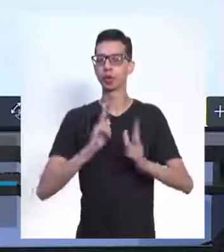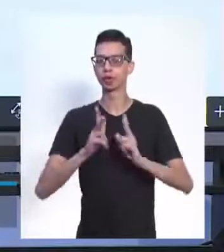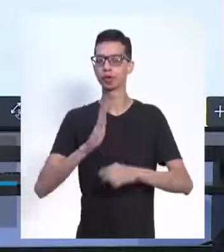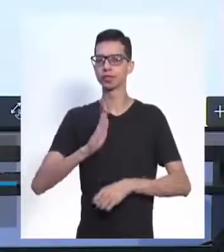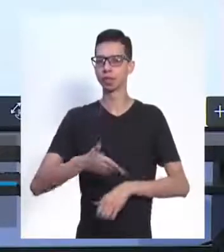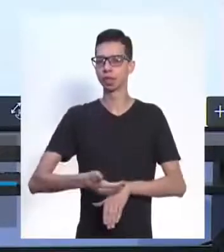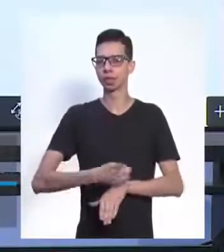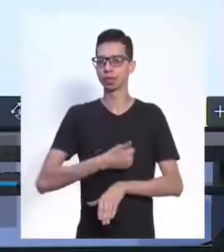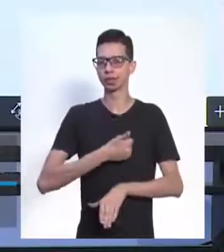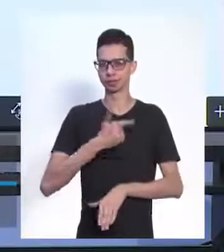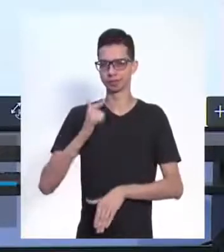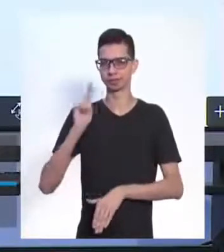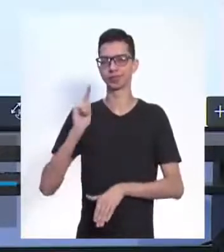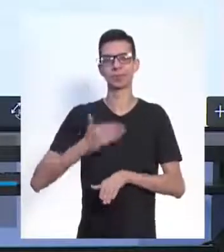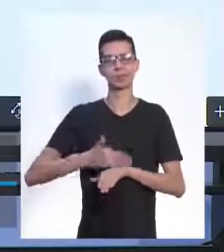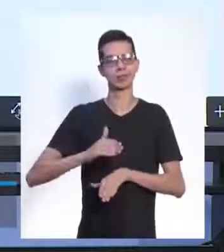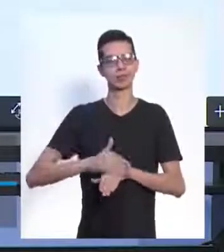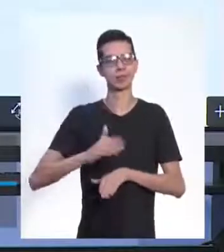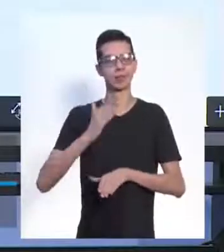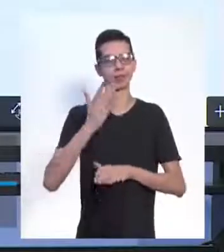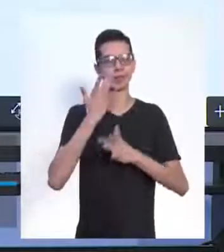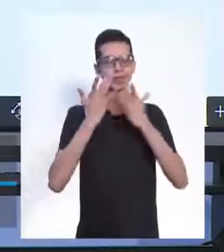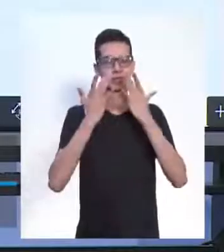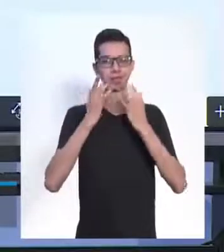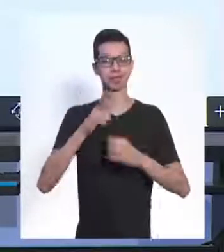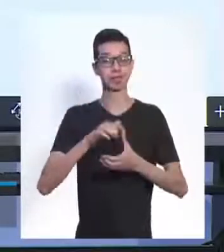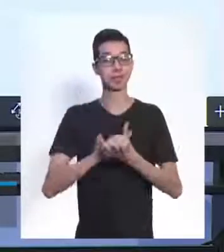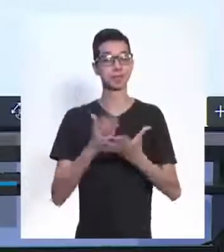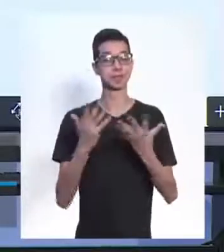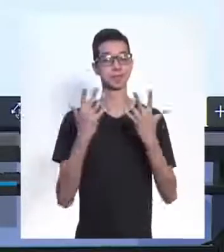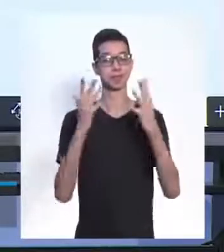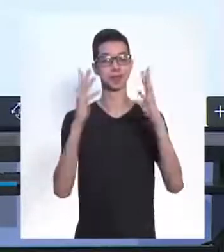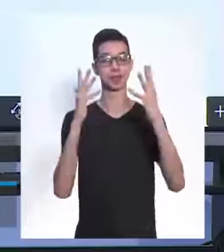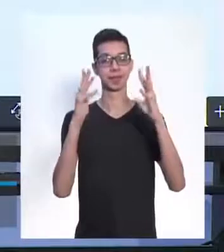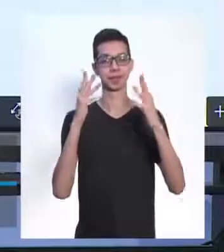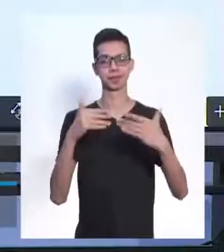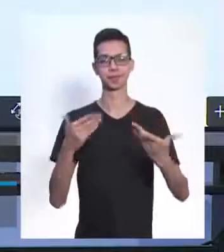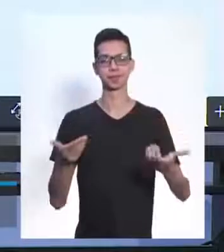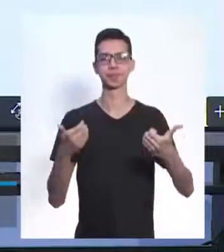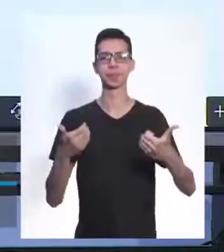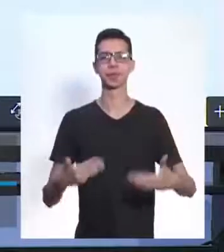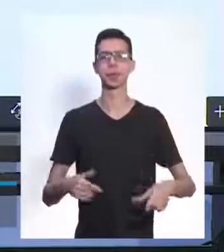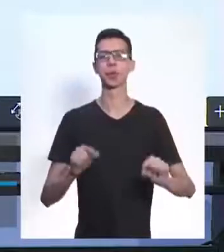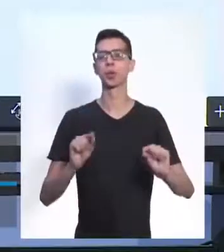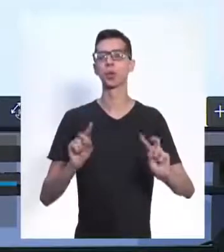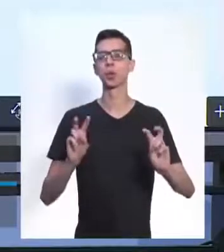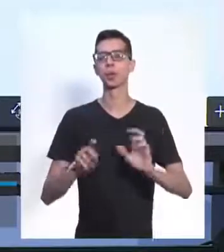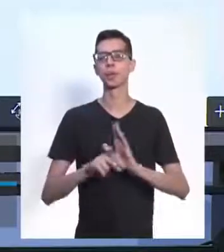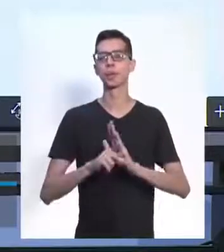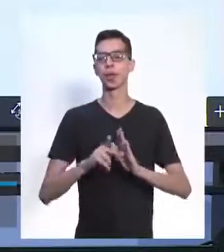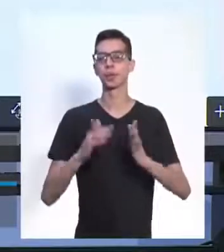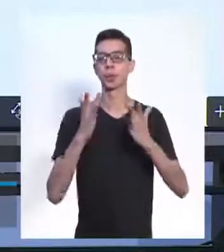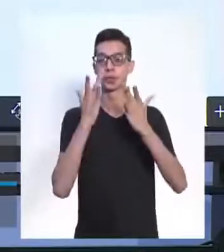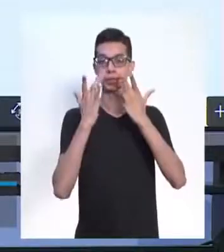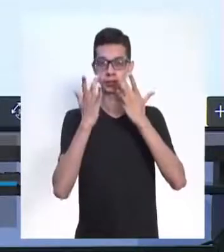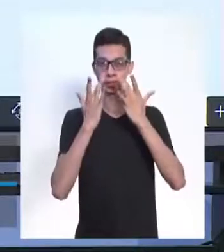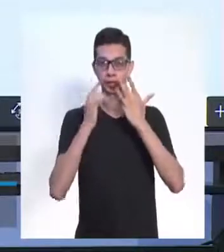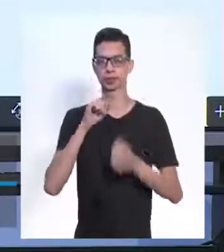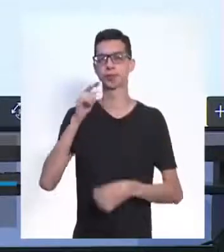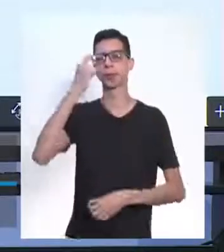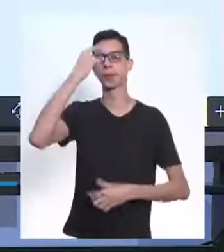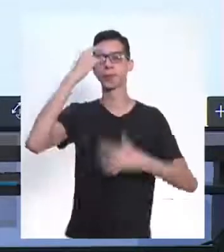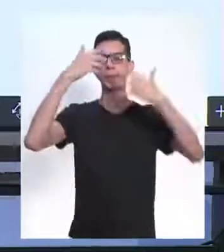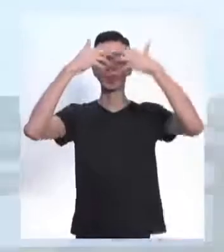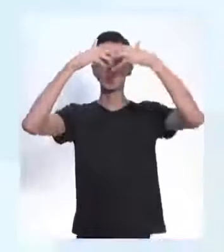começo da habilidade de teatro. Vocês estão muito de parabéns, viu, turma? Então, vamos lá. Elementos do teatro. Quando a gente pensa em uma peça